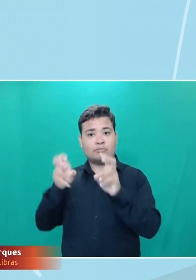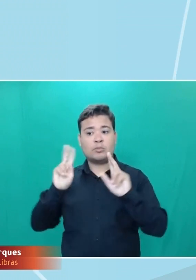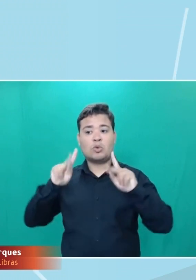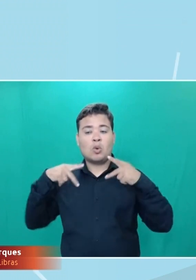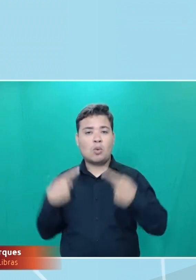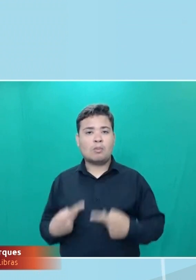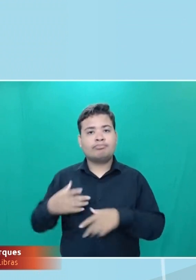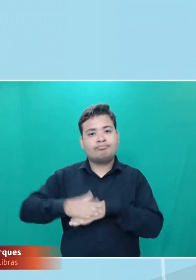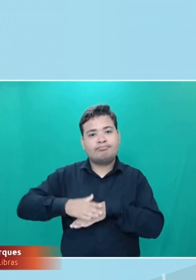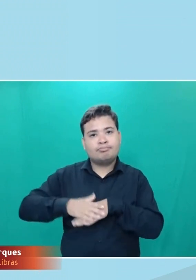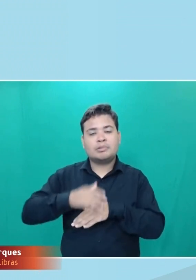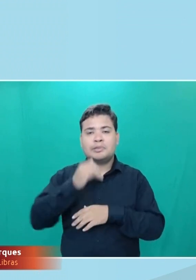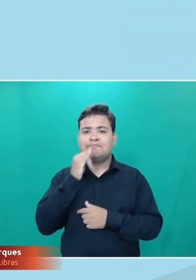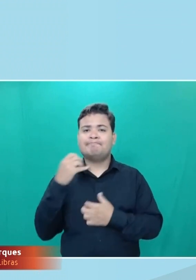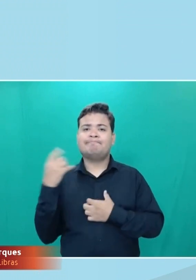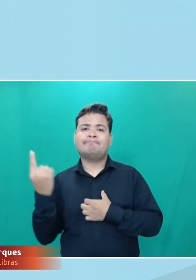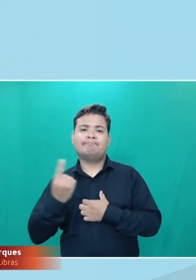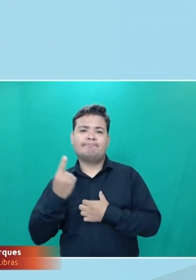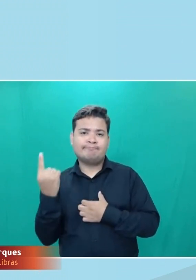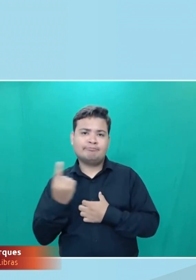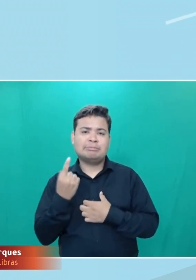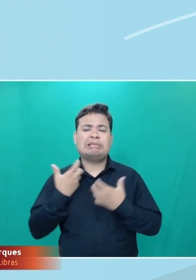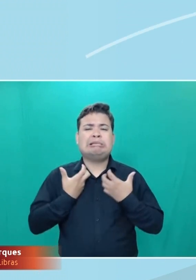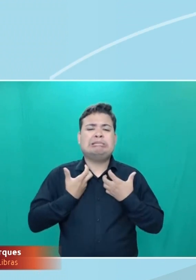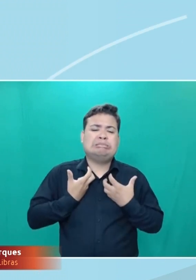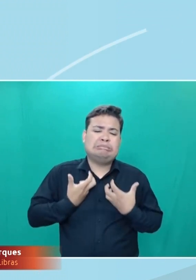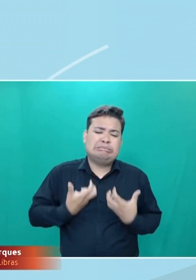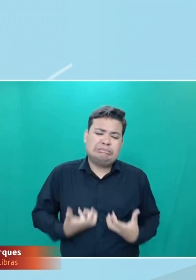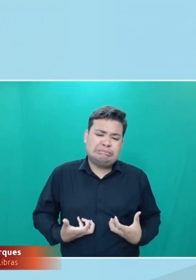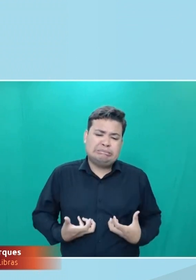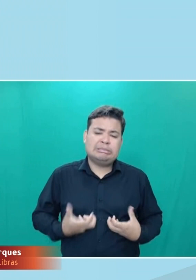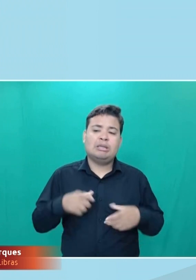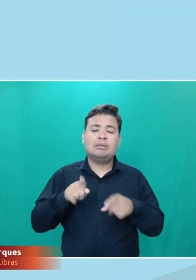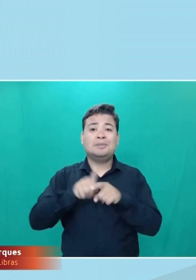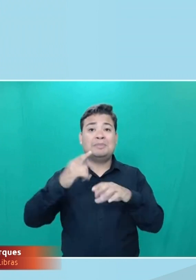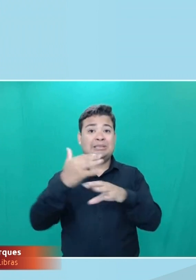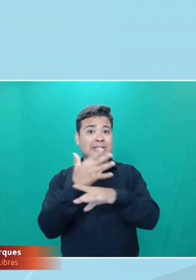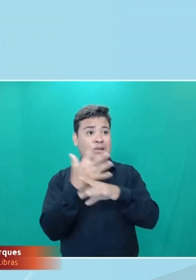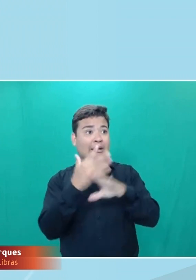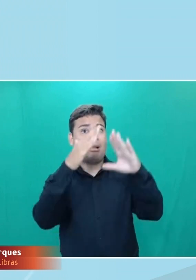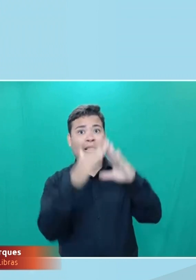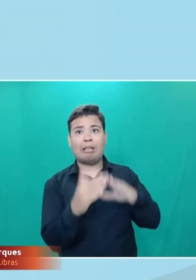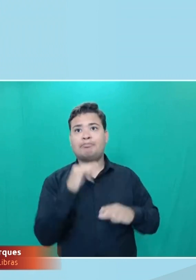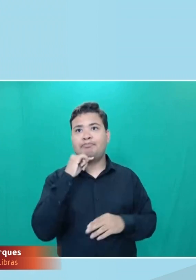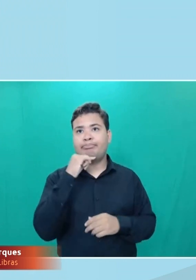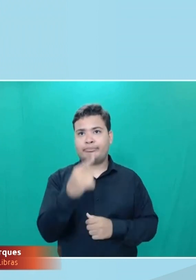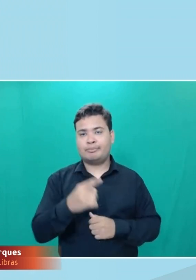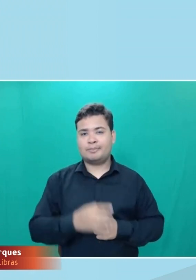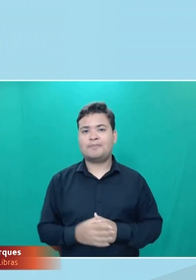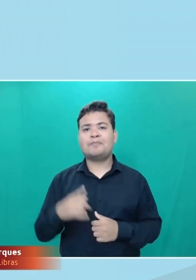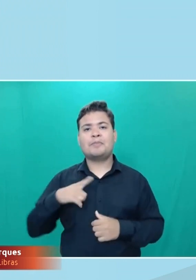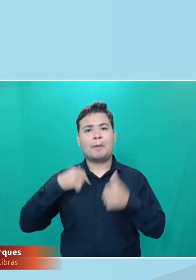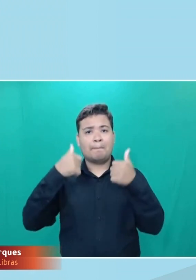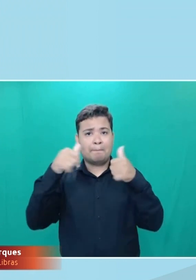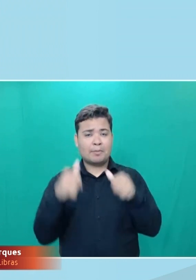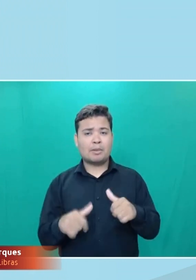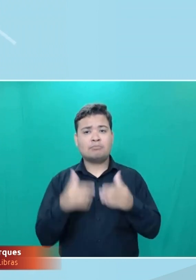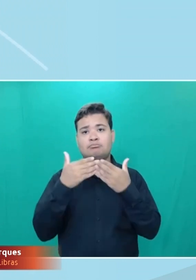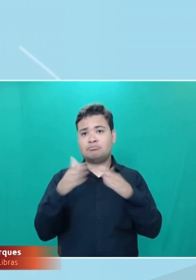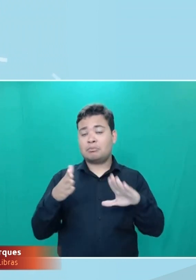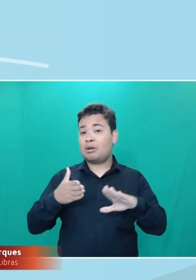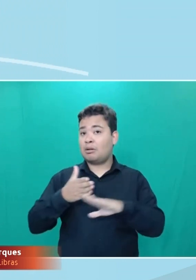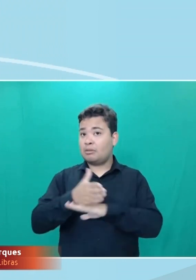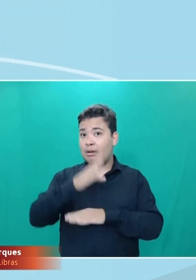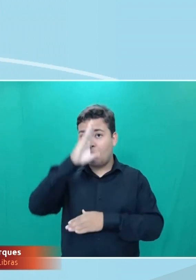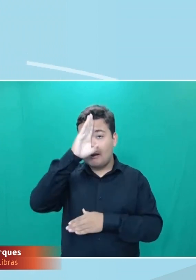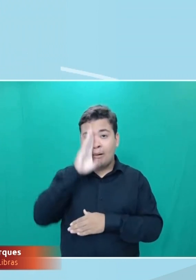a solidão, a exaustão e as cidades inabitáveis. A mostra fica aberta para visitação gratuita até o